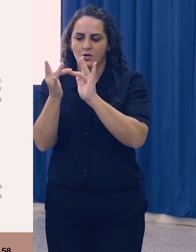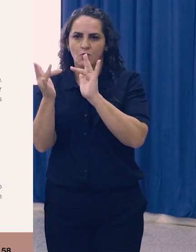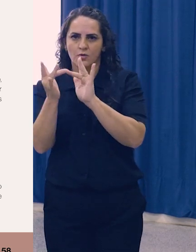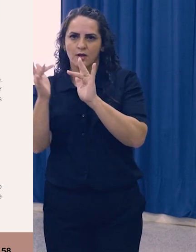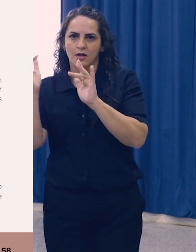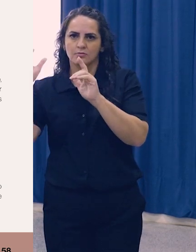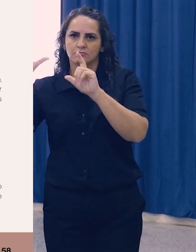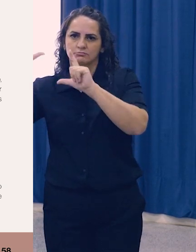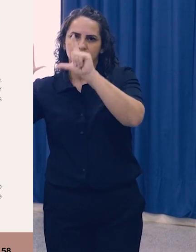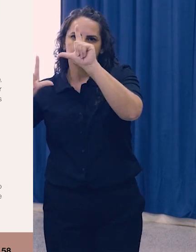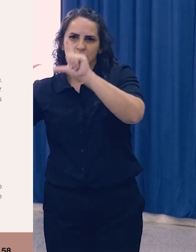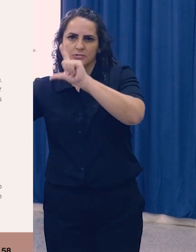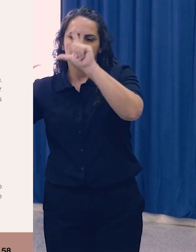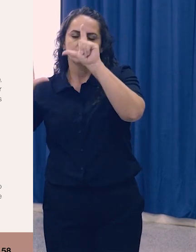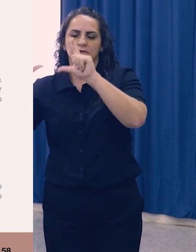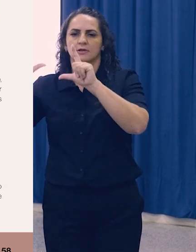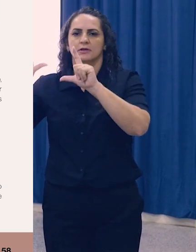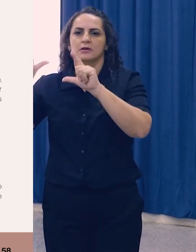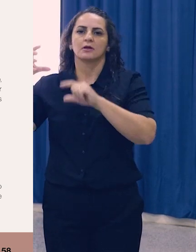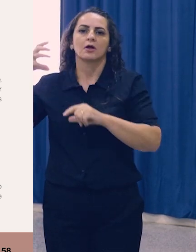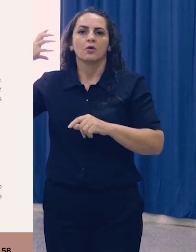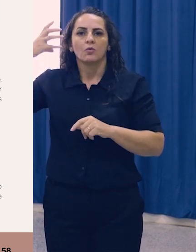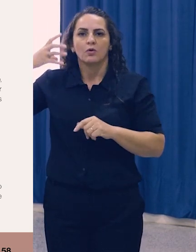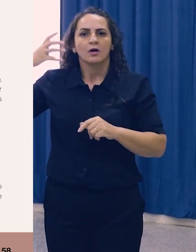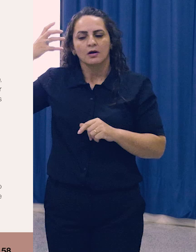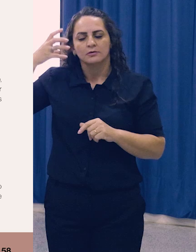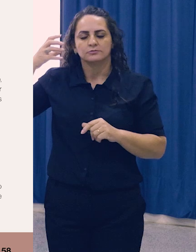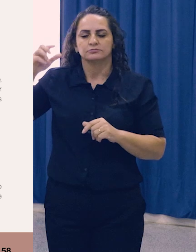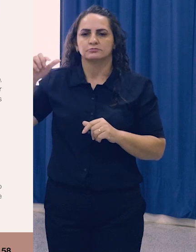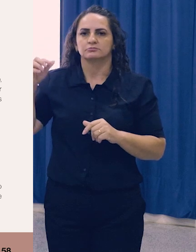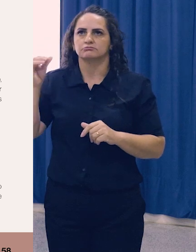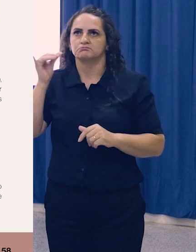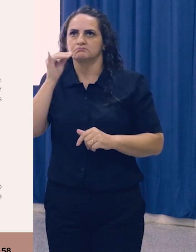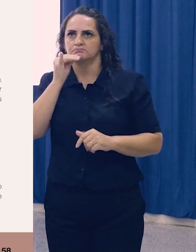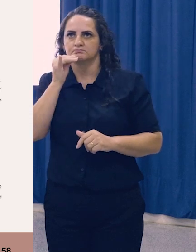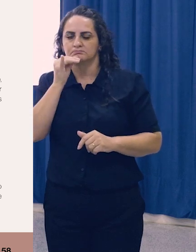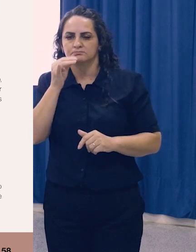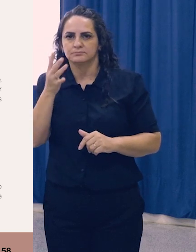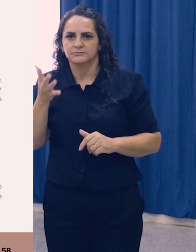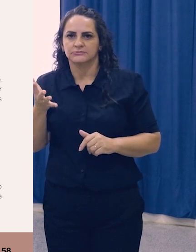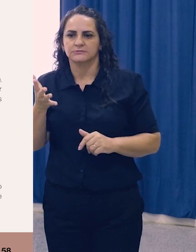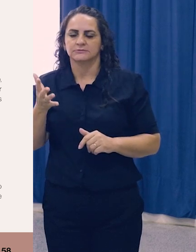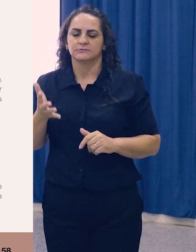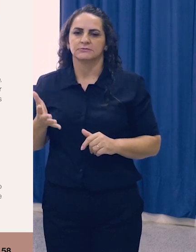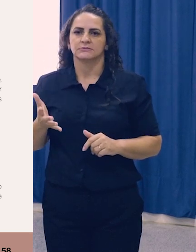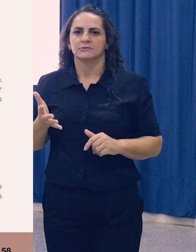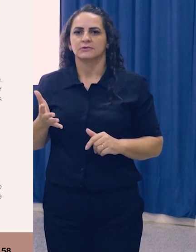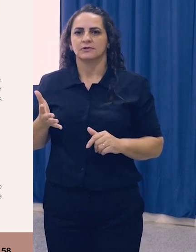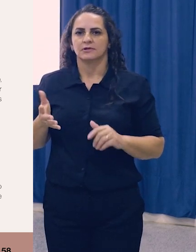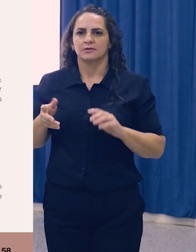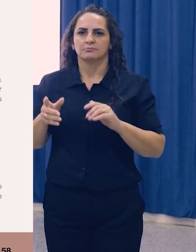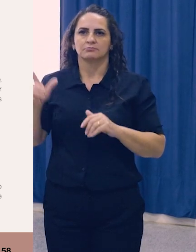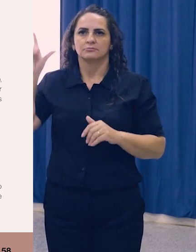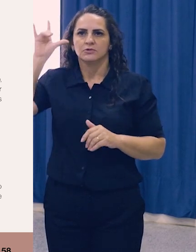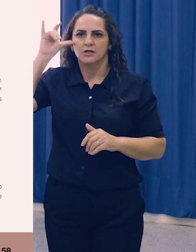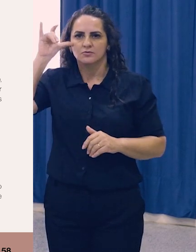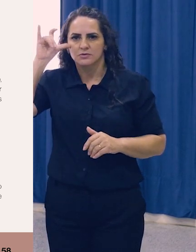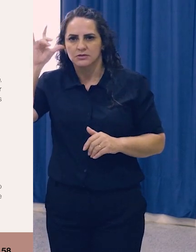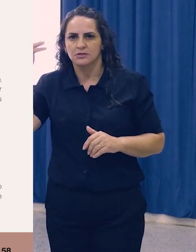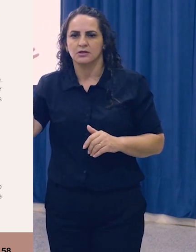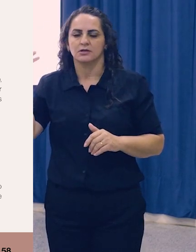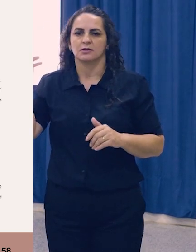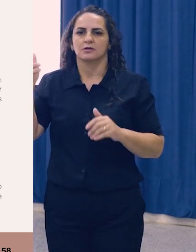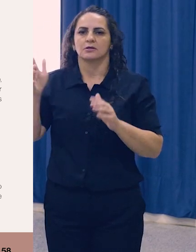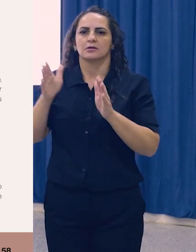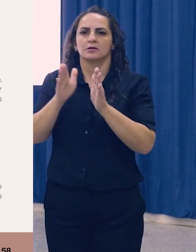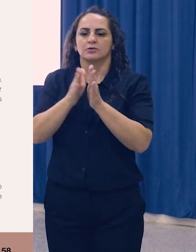TV, rádio, outras mídias, como por exemplo uma conta no Instagram, que é um jornal